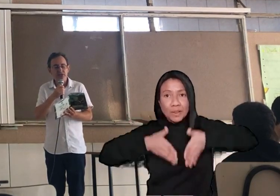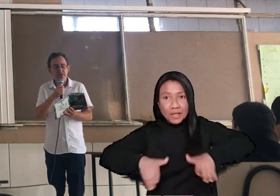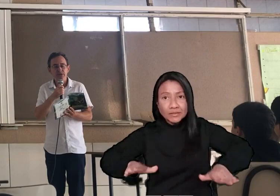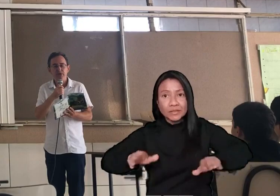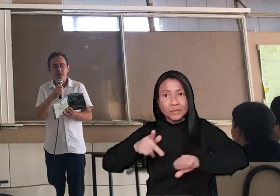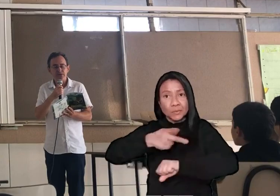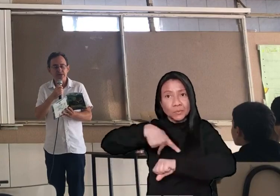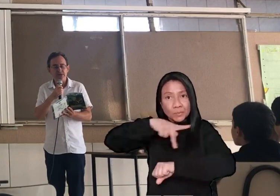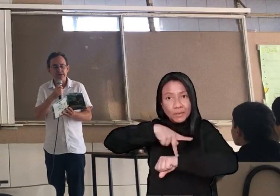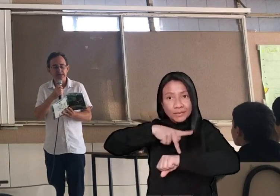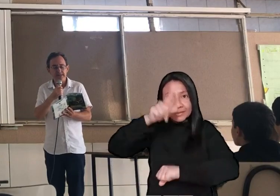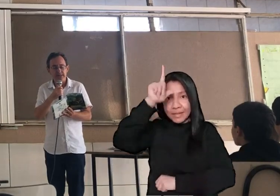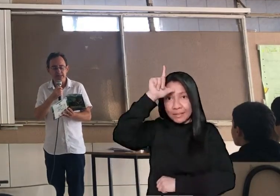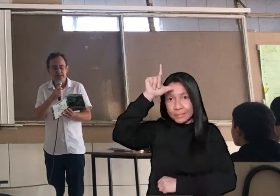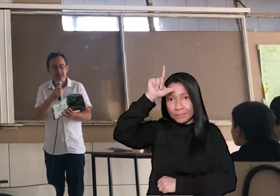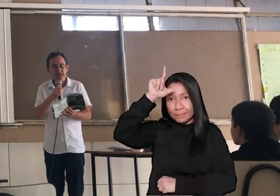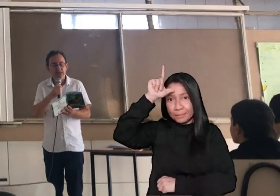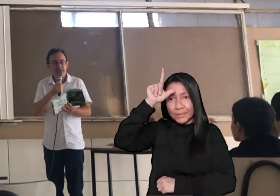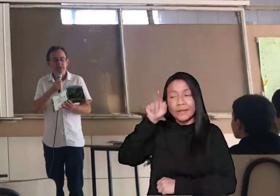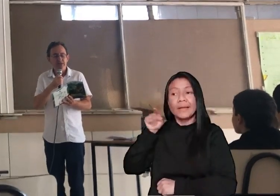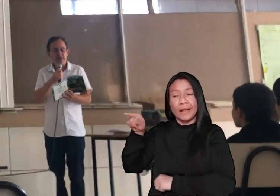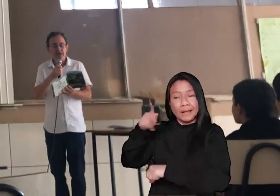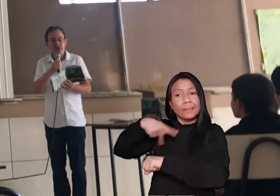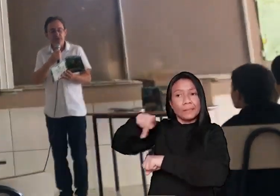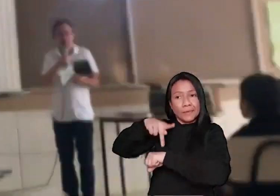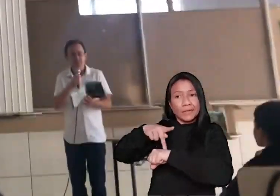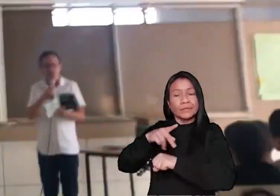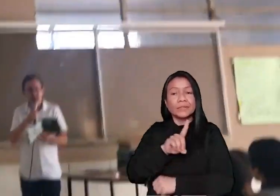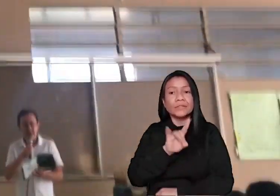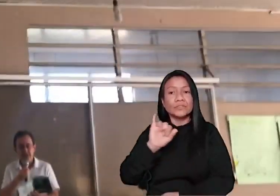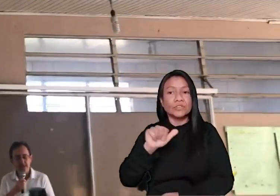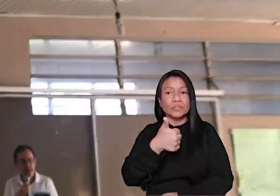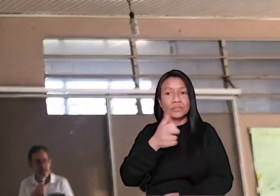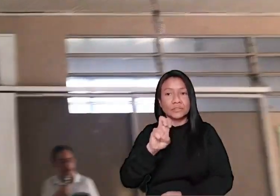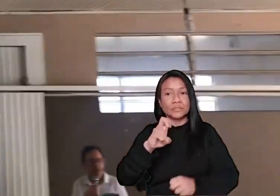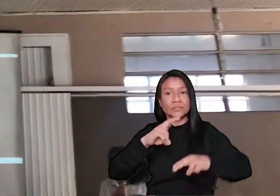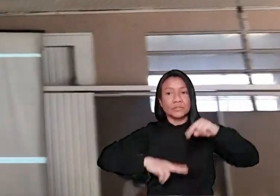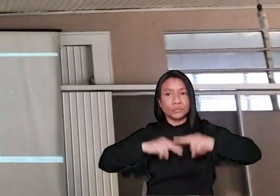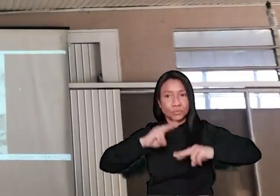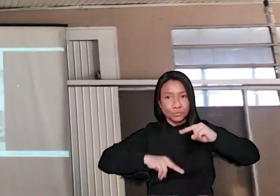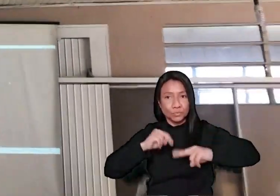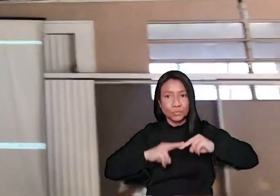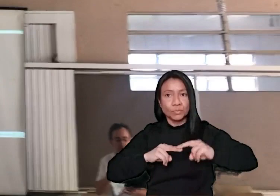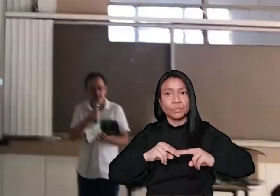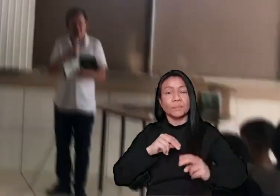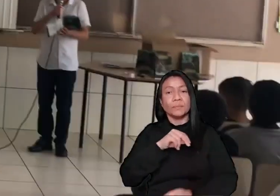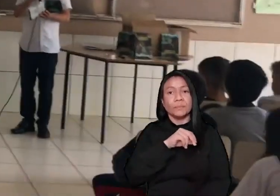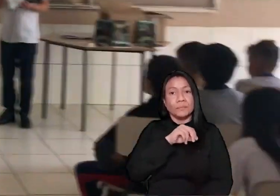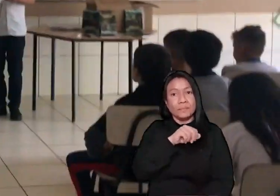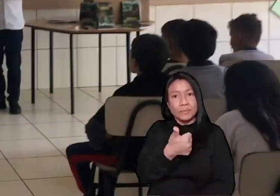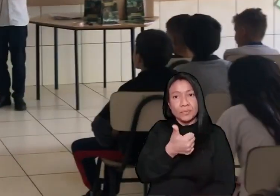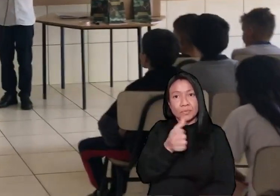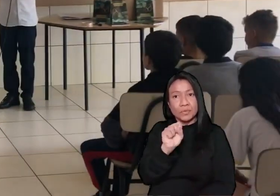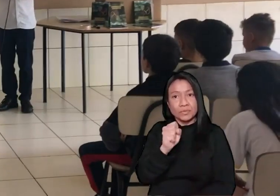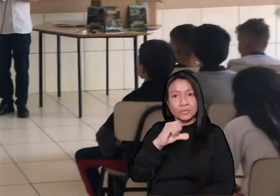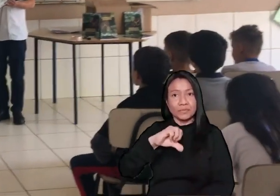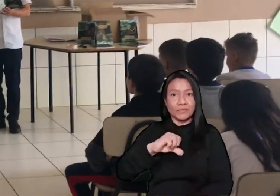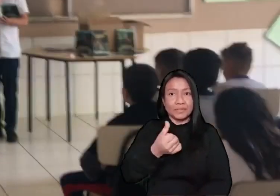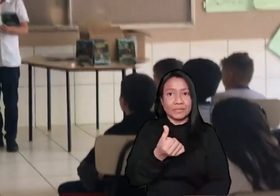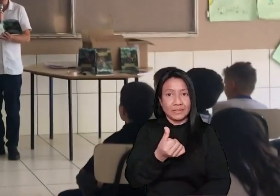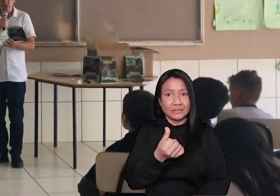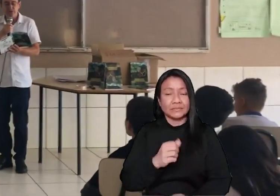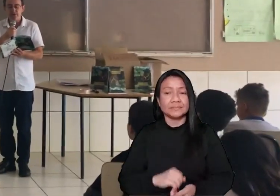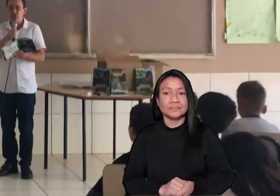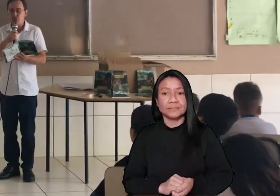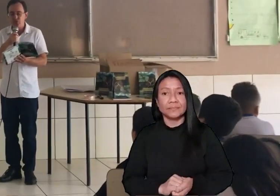de junho de 1896. Filho de Martin Bernhard e Magda Moller. Foi batizado